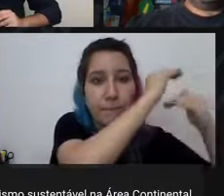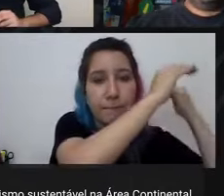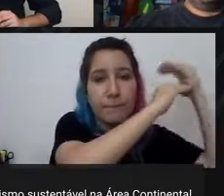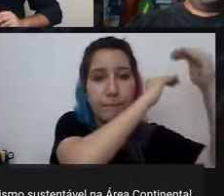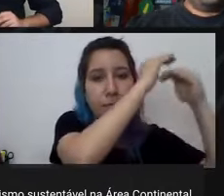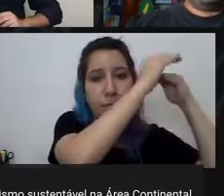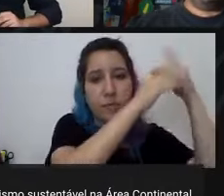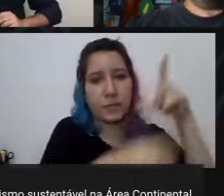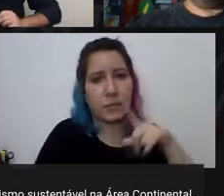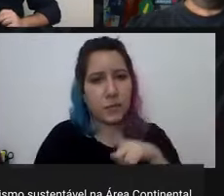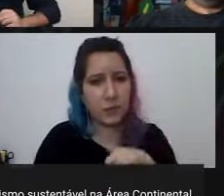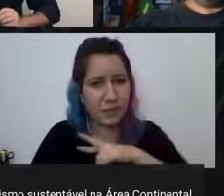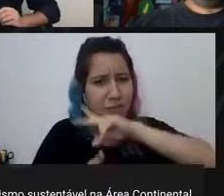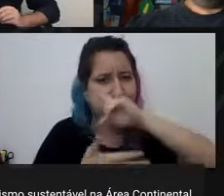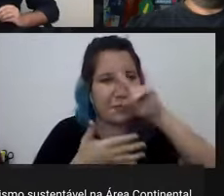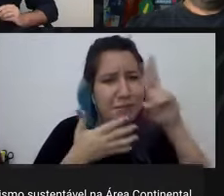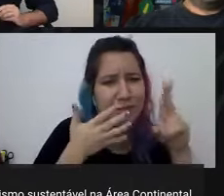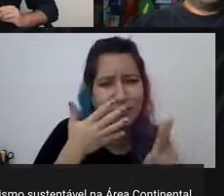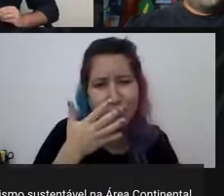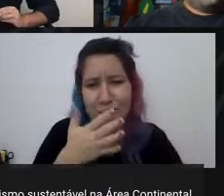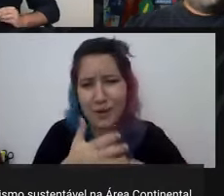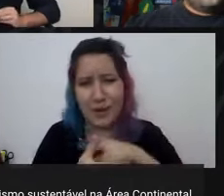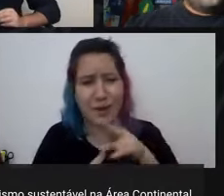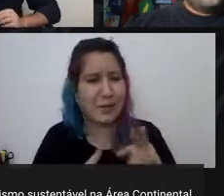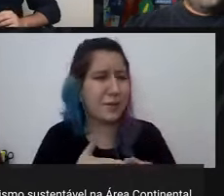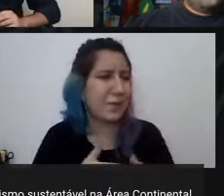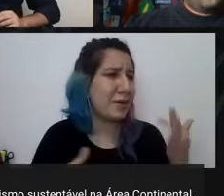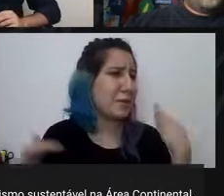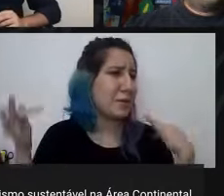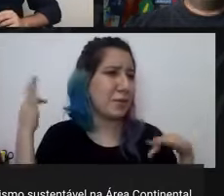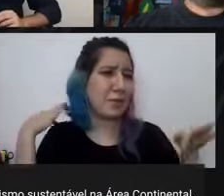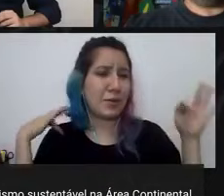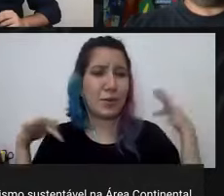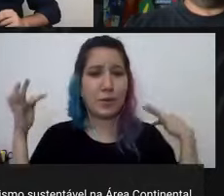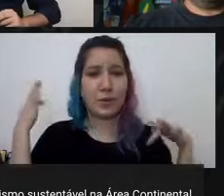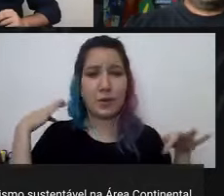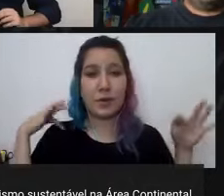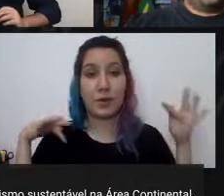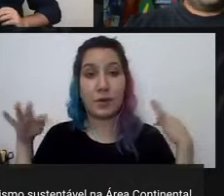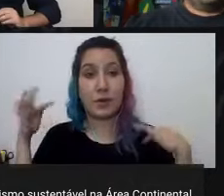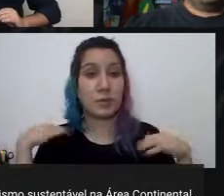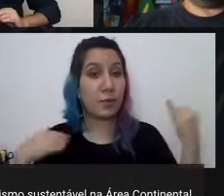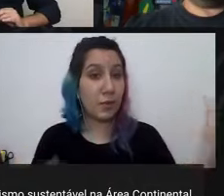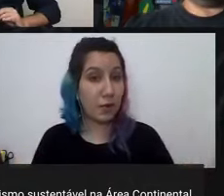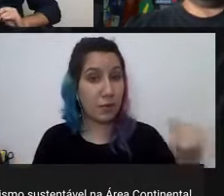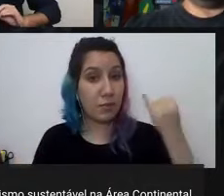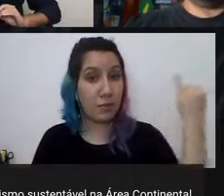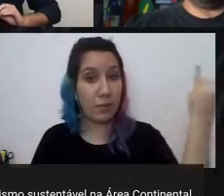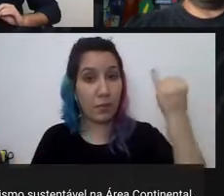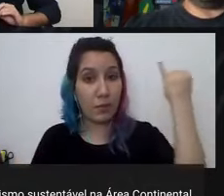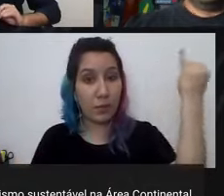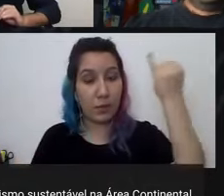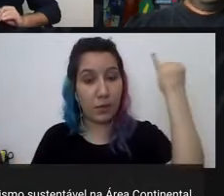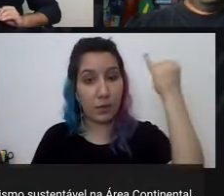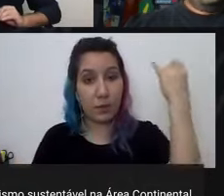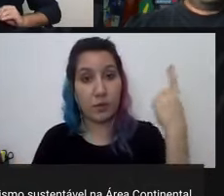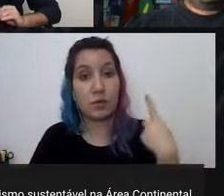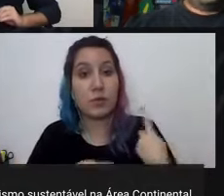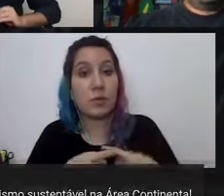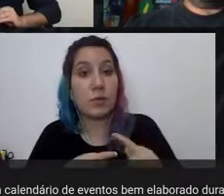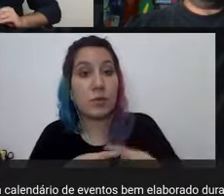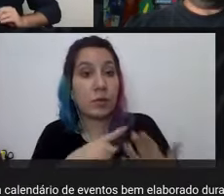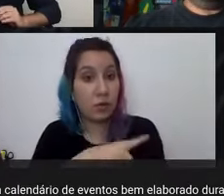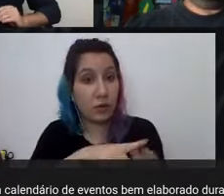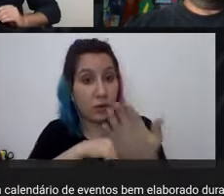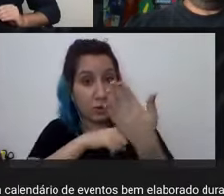seu desenvolvimento. Eu estou falando de Portugal algumas vezes aqui. Portugal mesmo entendeu e aposta muito na questão do turismo. E eu acho que está